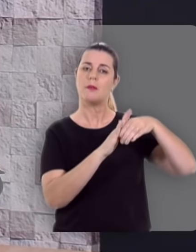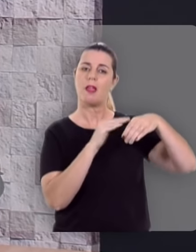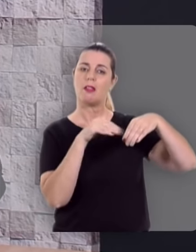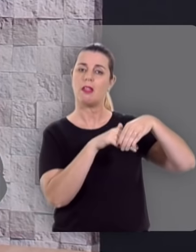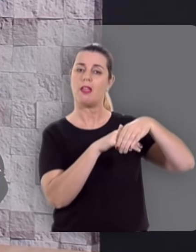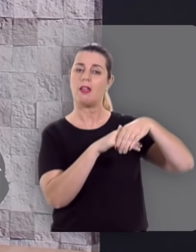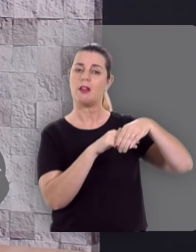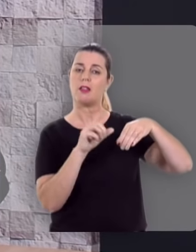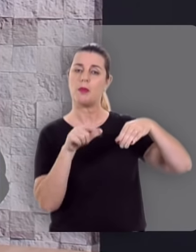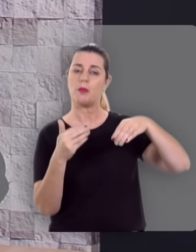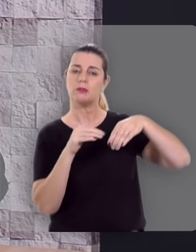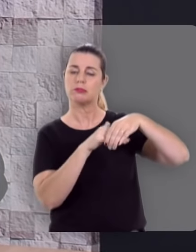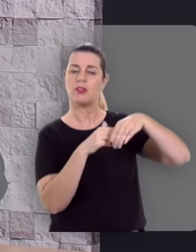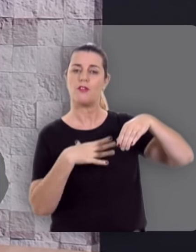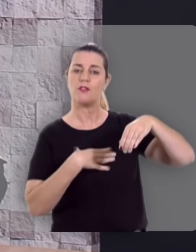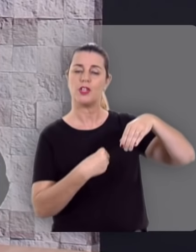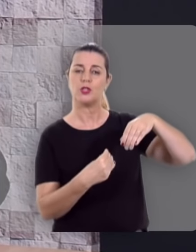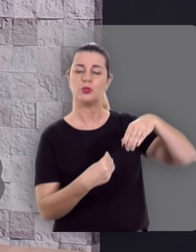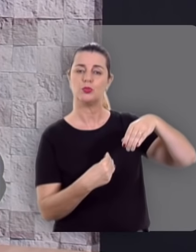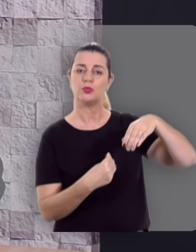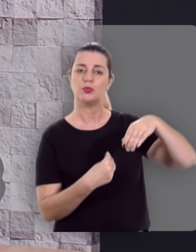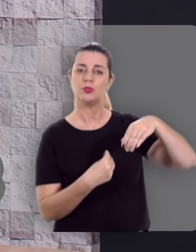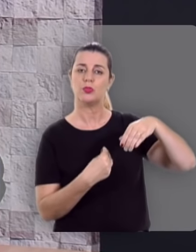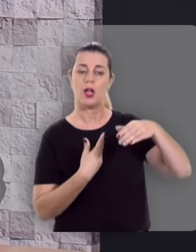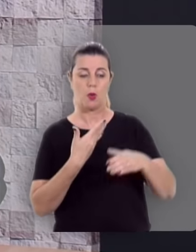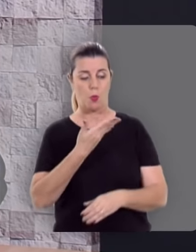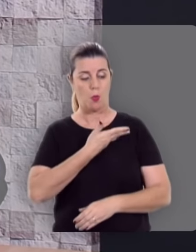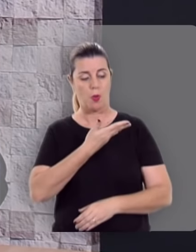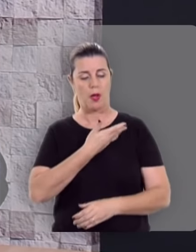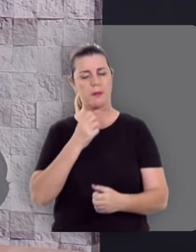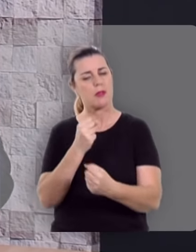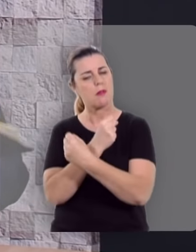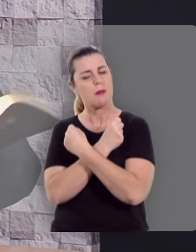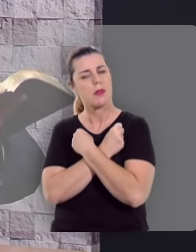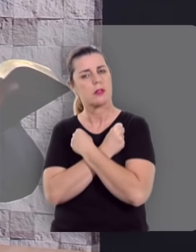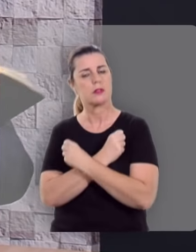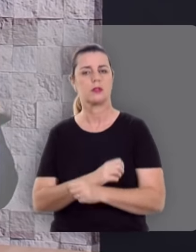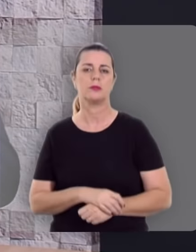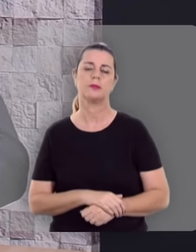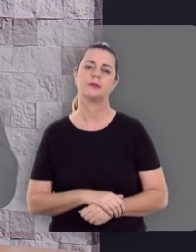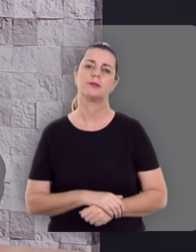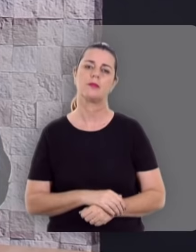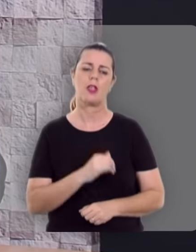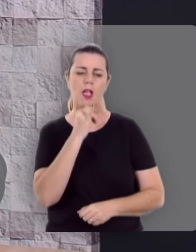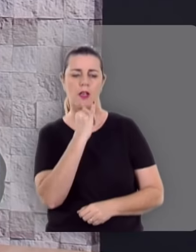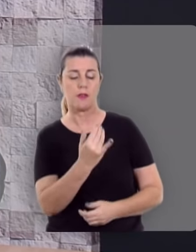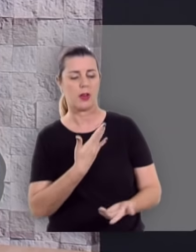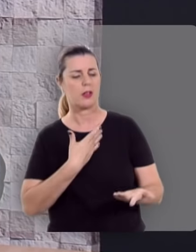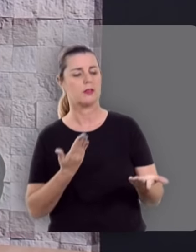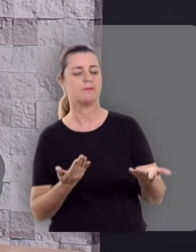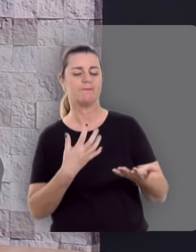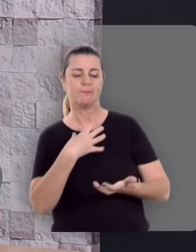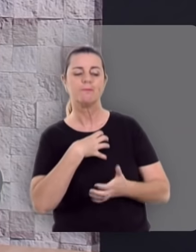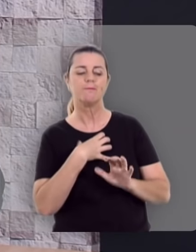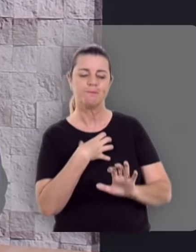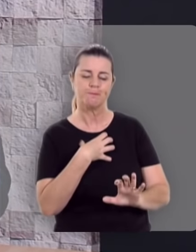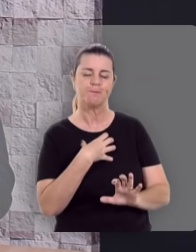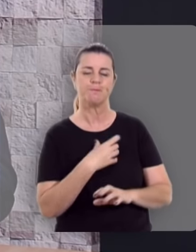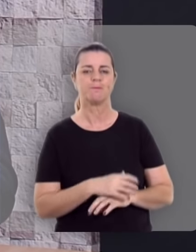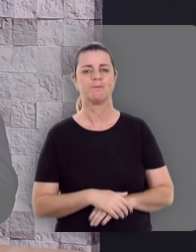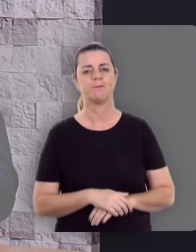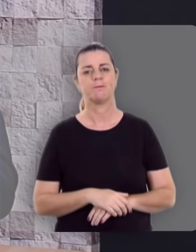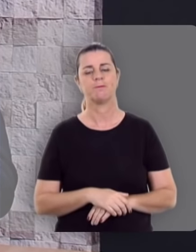do cemitério depois de sepultar o seu filho e um amigo veio lhe dar um abraço e disse,